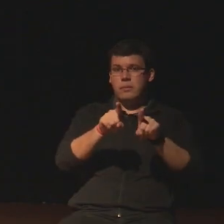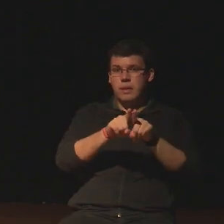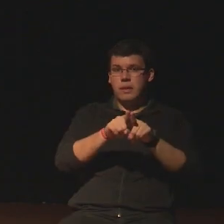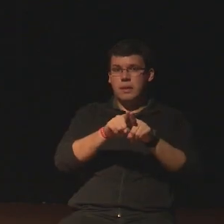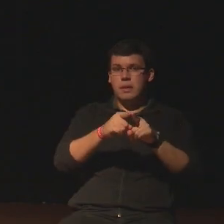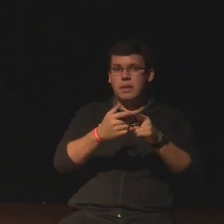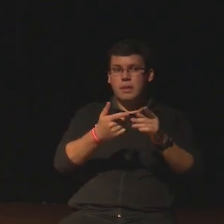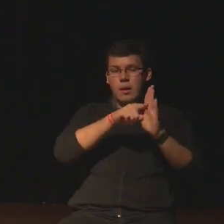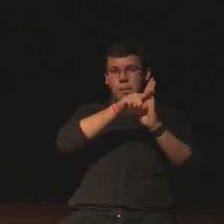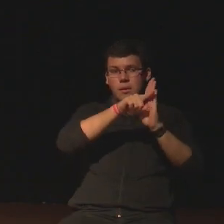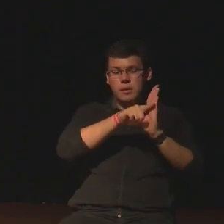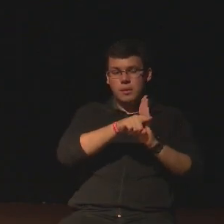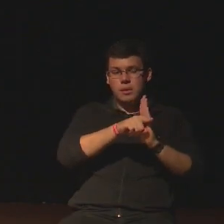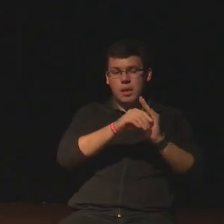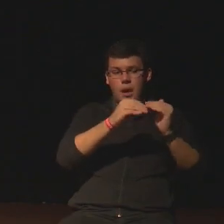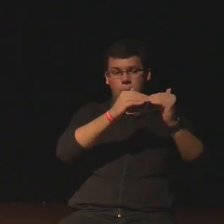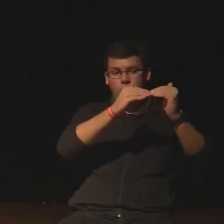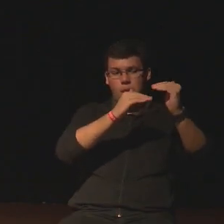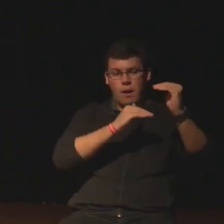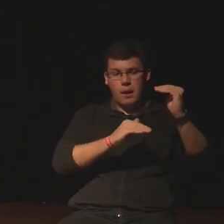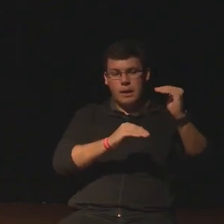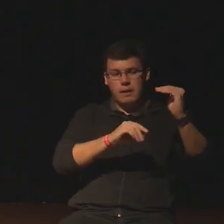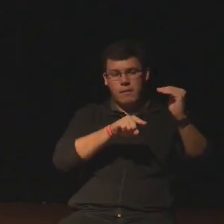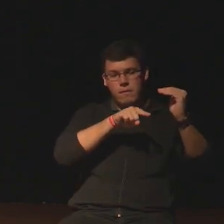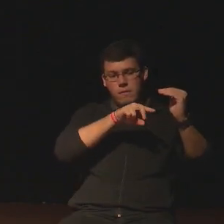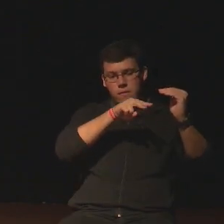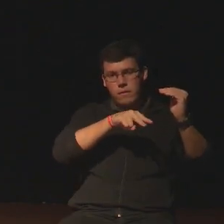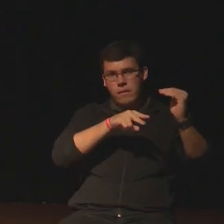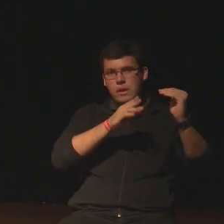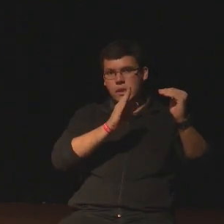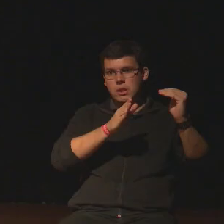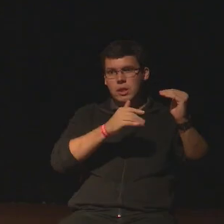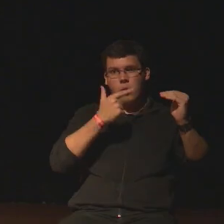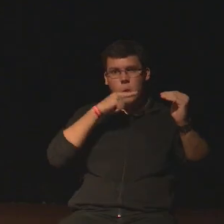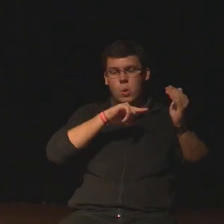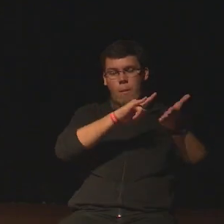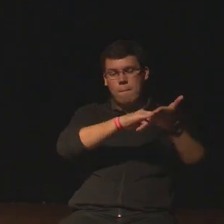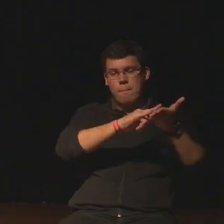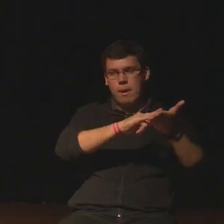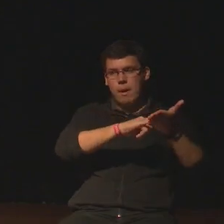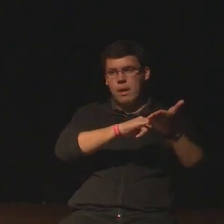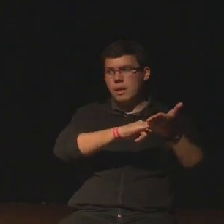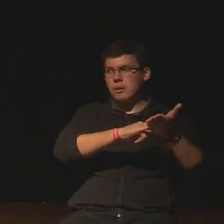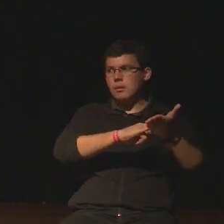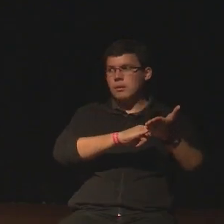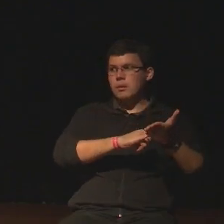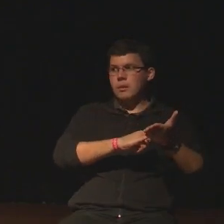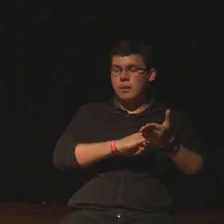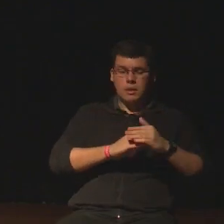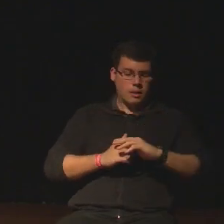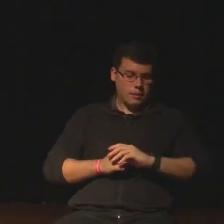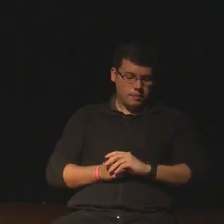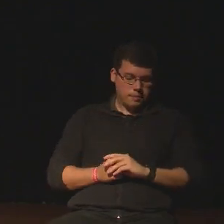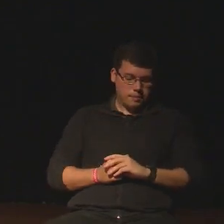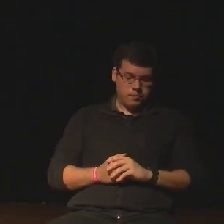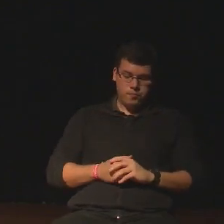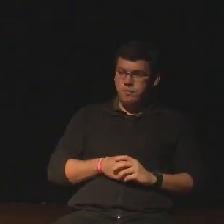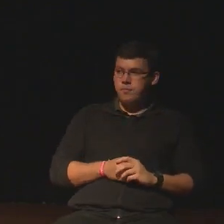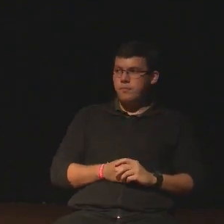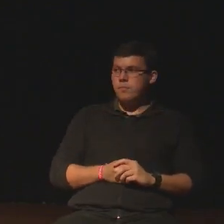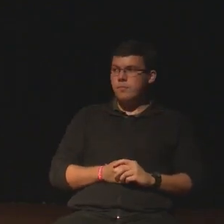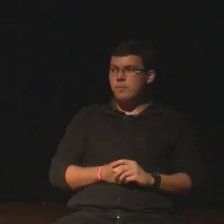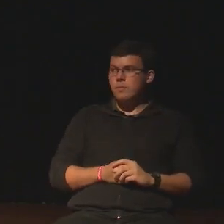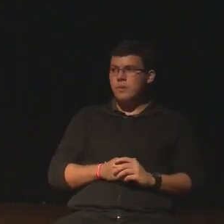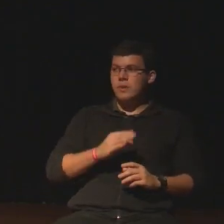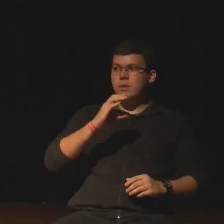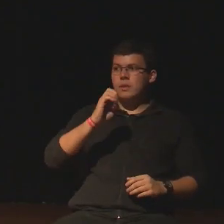ver na parte de baixo a documentação. Mas eu acho que a Dirce perguntou... do que a gente apresentou? Sobre os estudos da CT. Eles